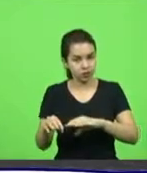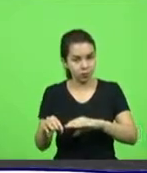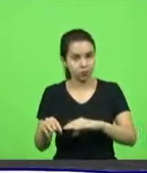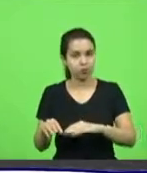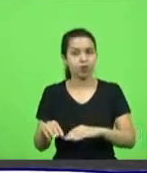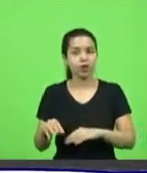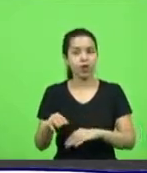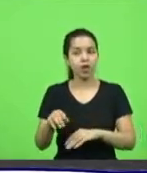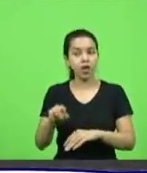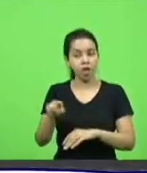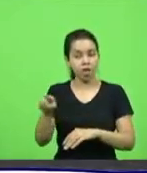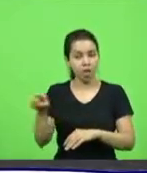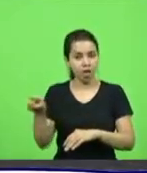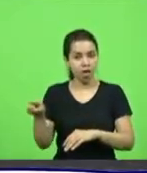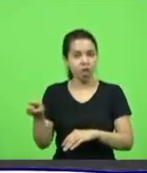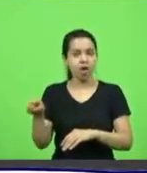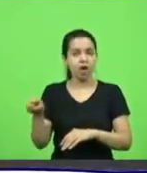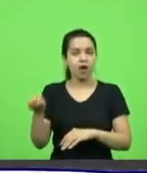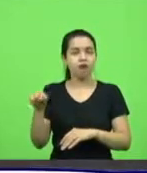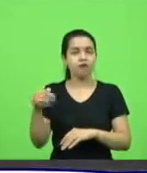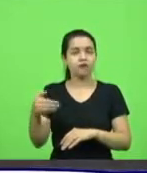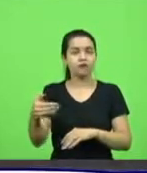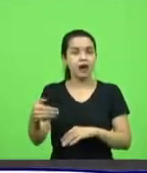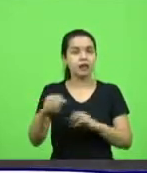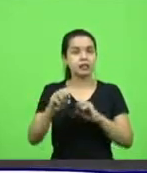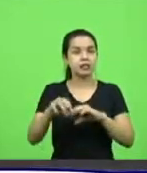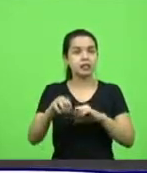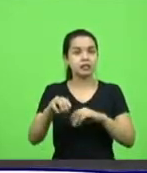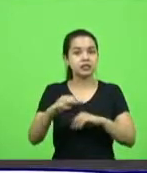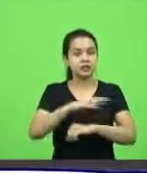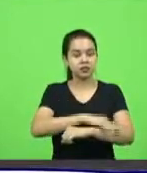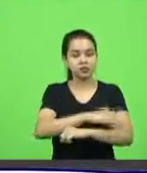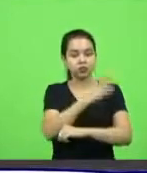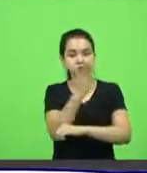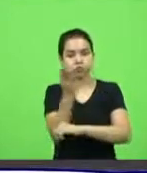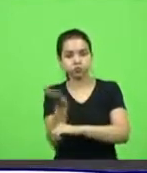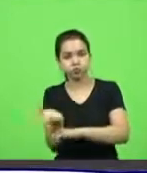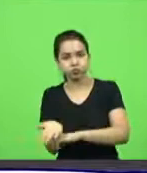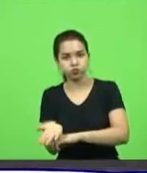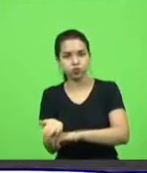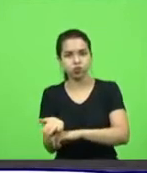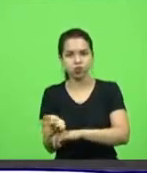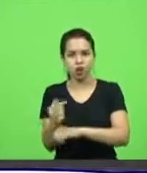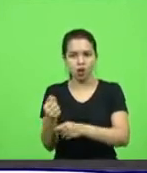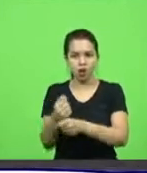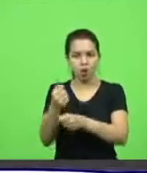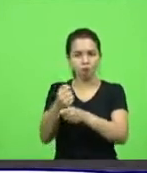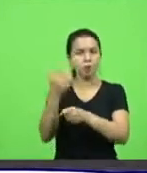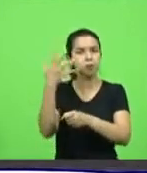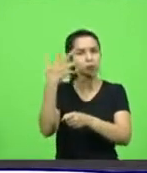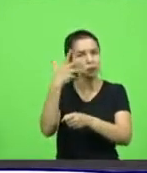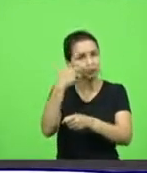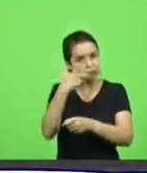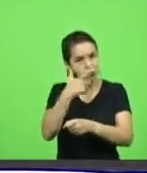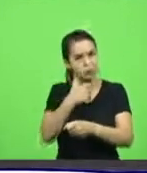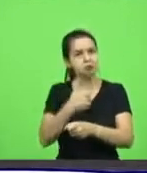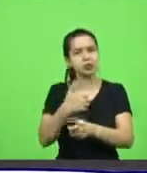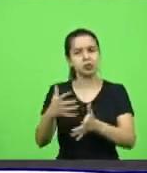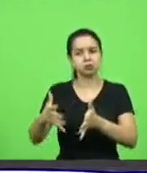a o ensino integral obra bonita obra portentosa obra